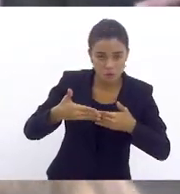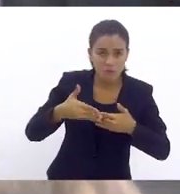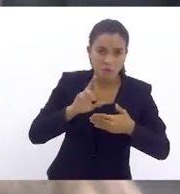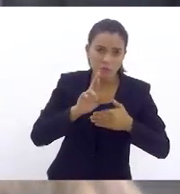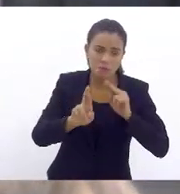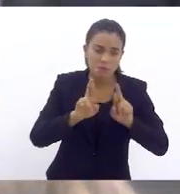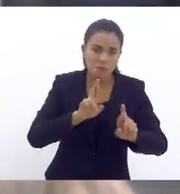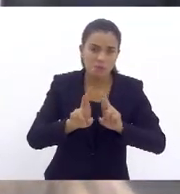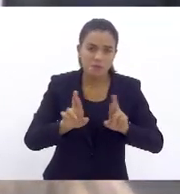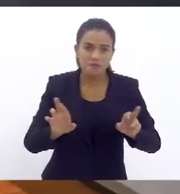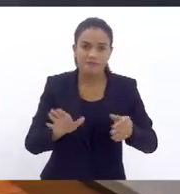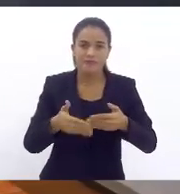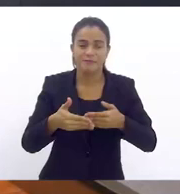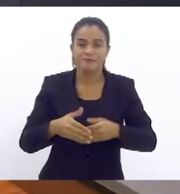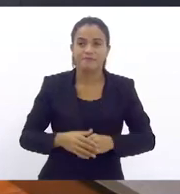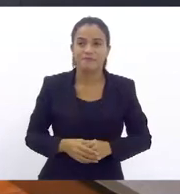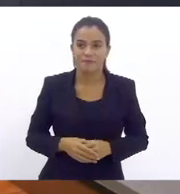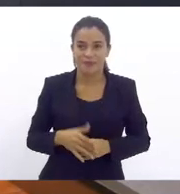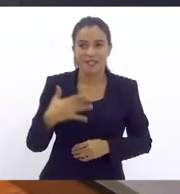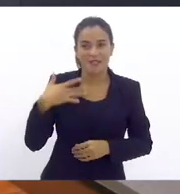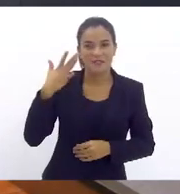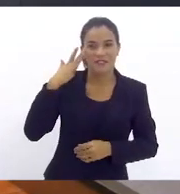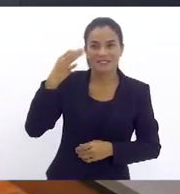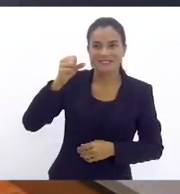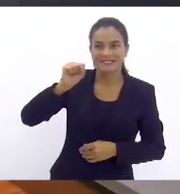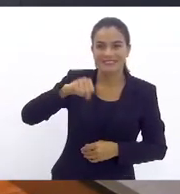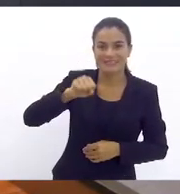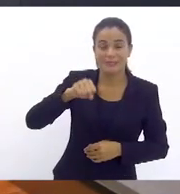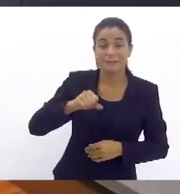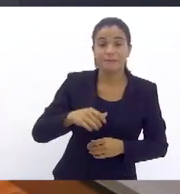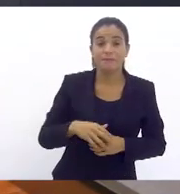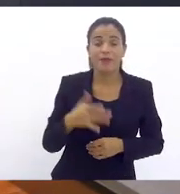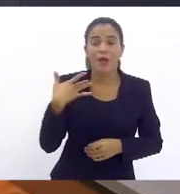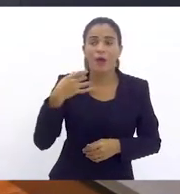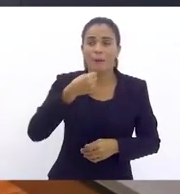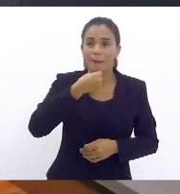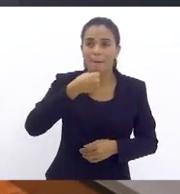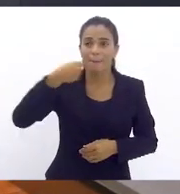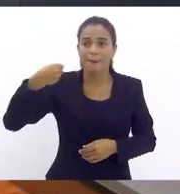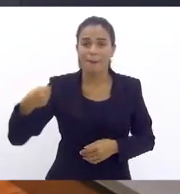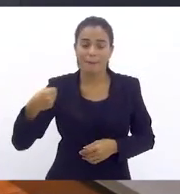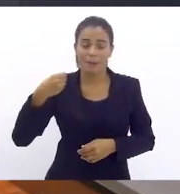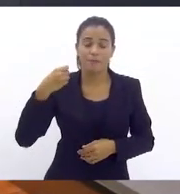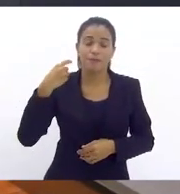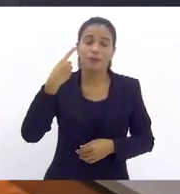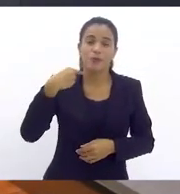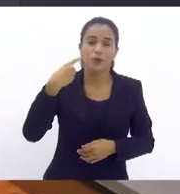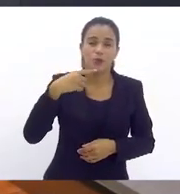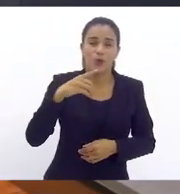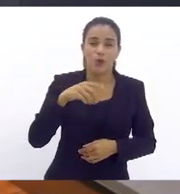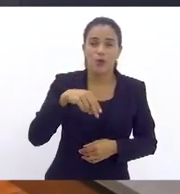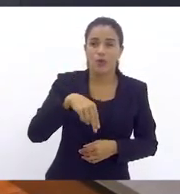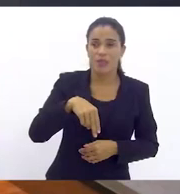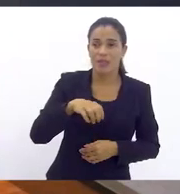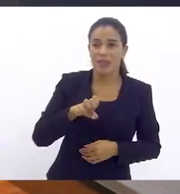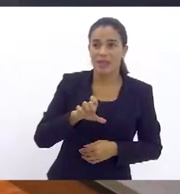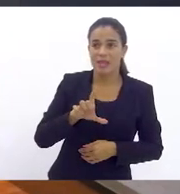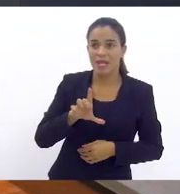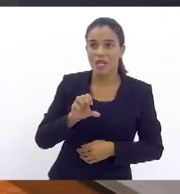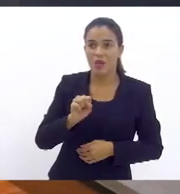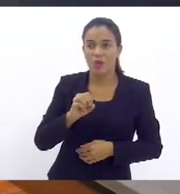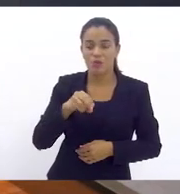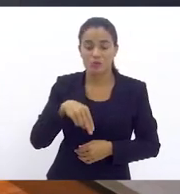questões eu creio que sim é só passar um pouquinho a palavra Doutor Nelson que ele poderia complementar na questão né